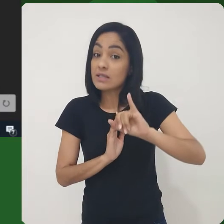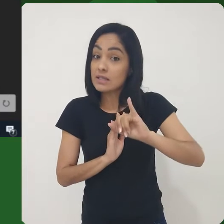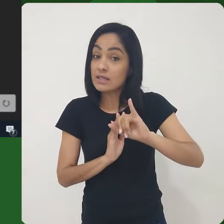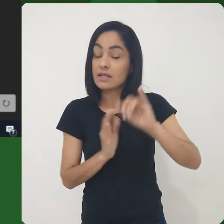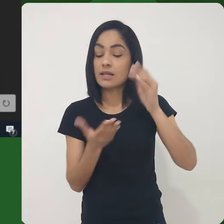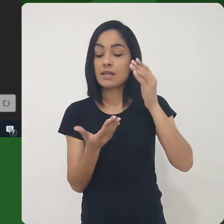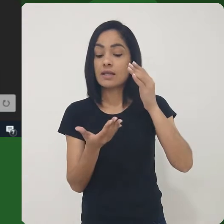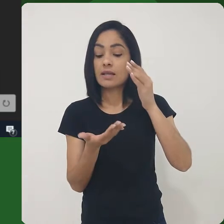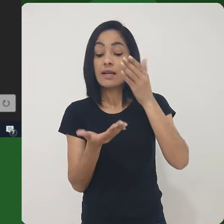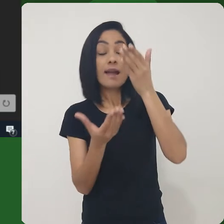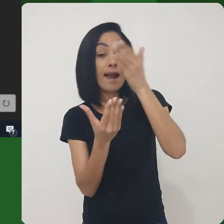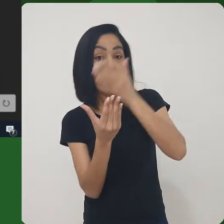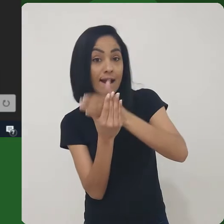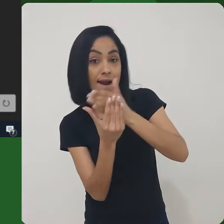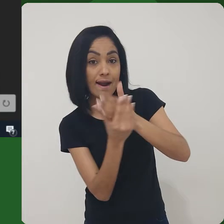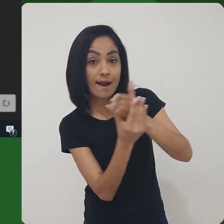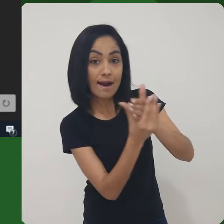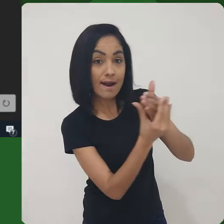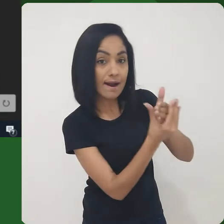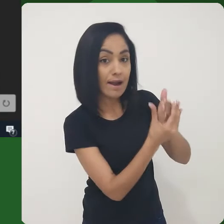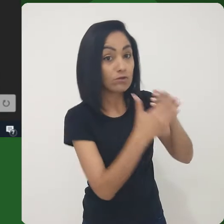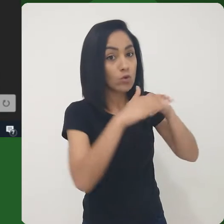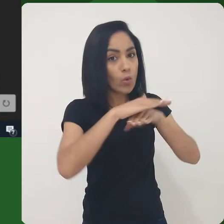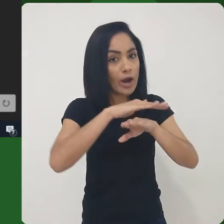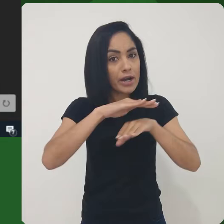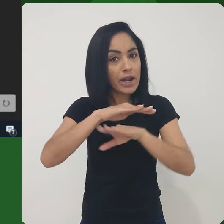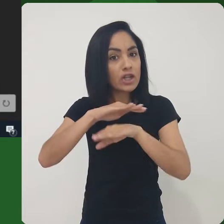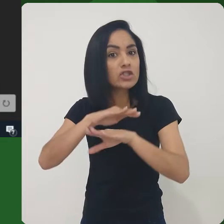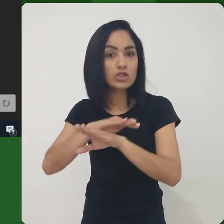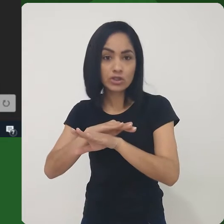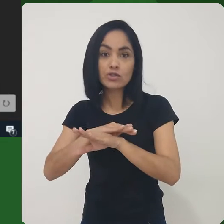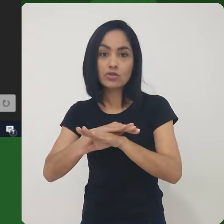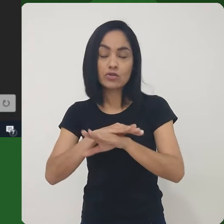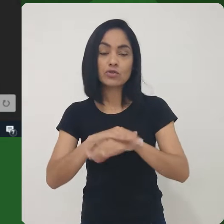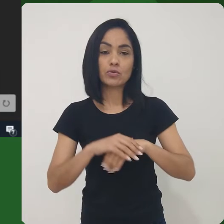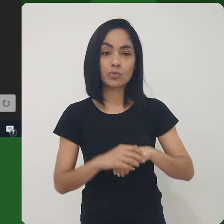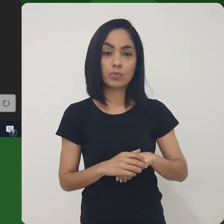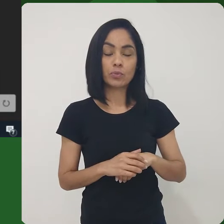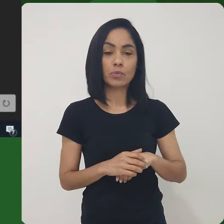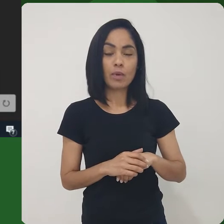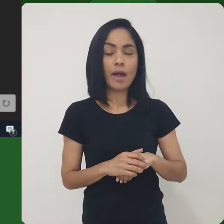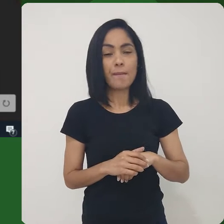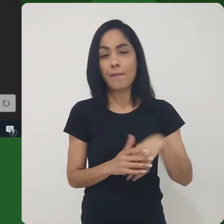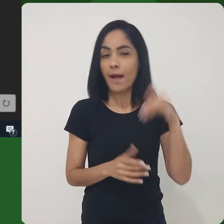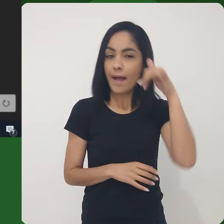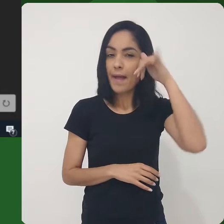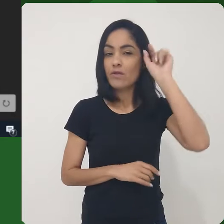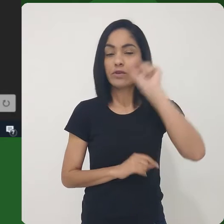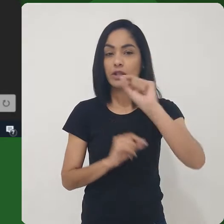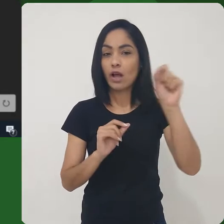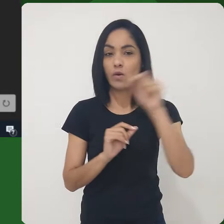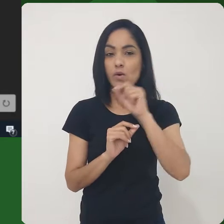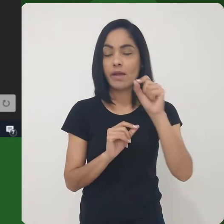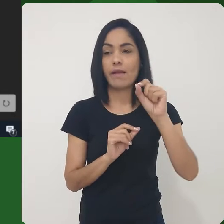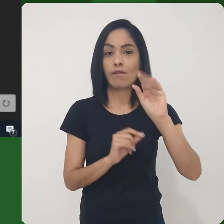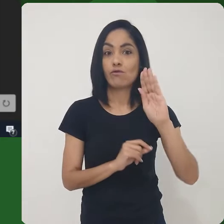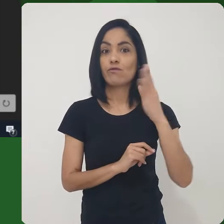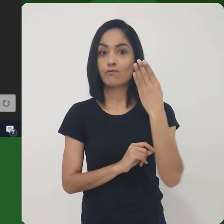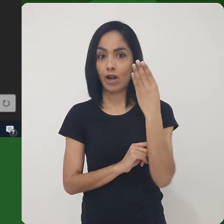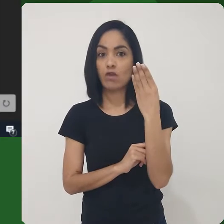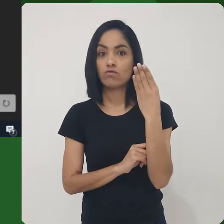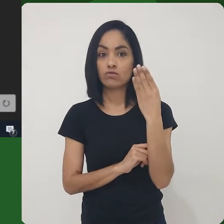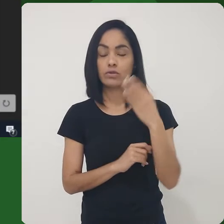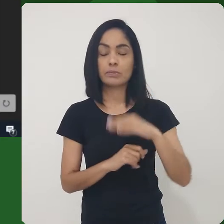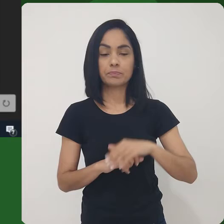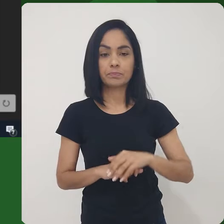convenientemente arquivadas, impossibilitando fraude. E aí nós temos algumas dicas importantes.